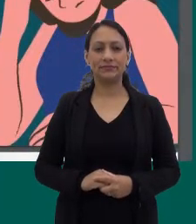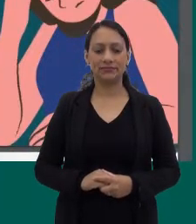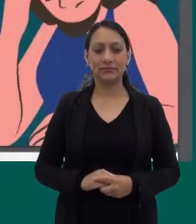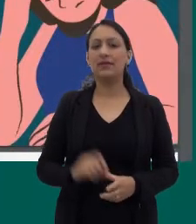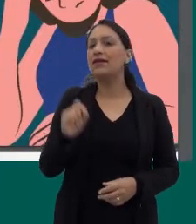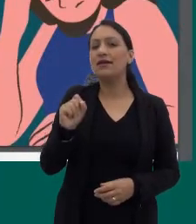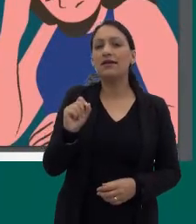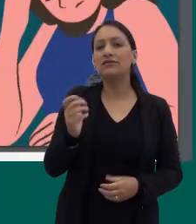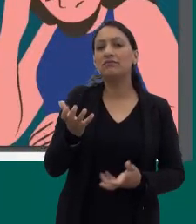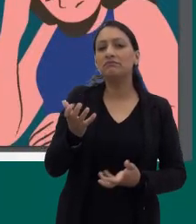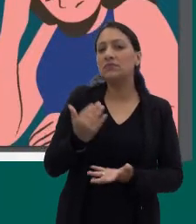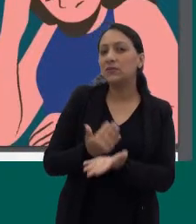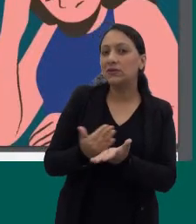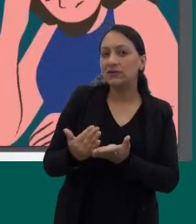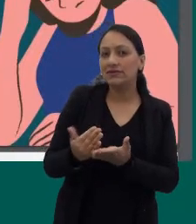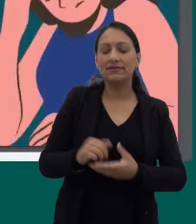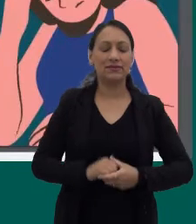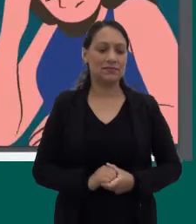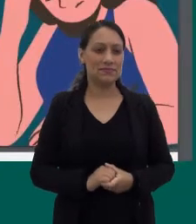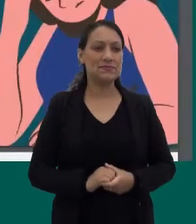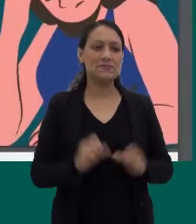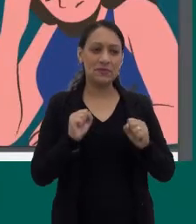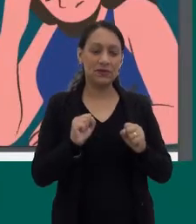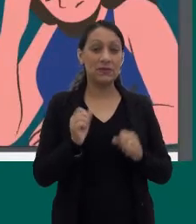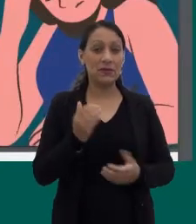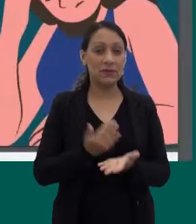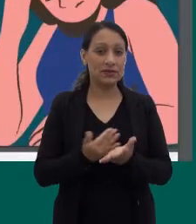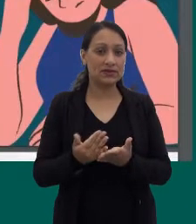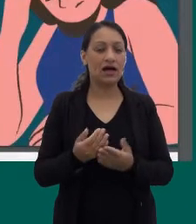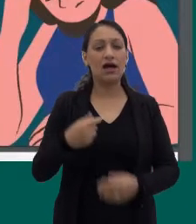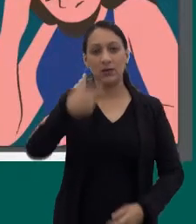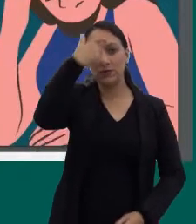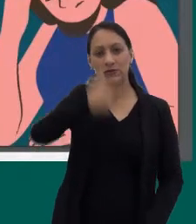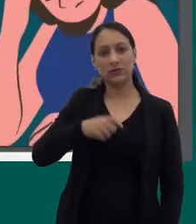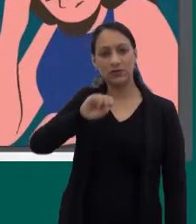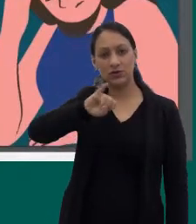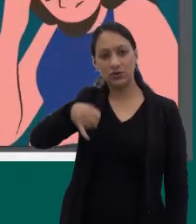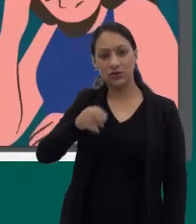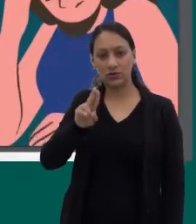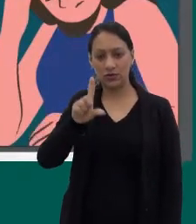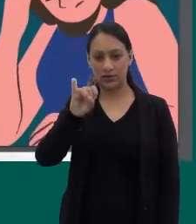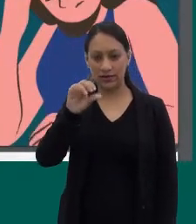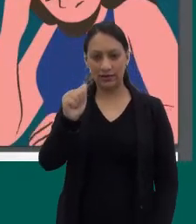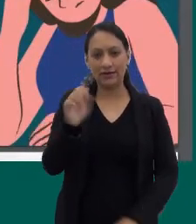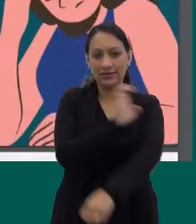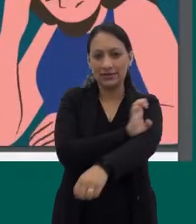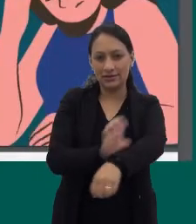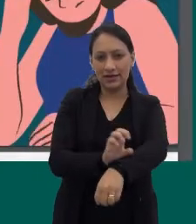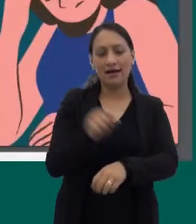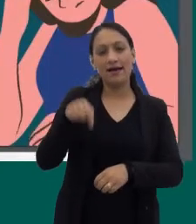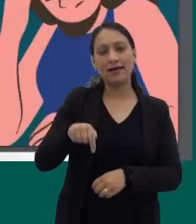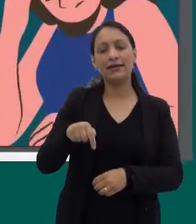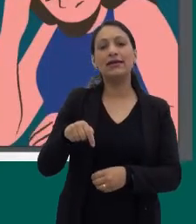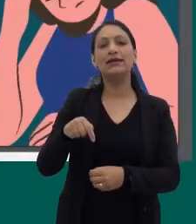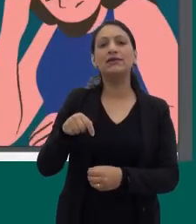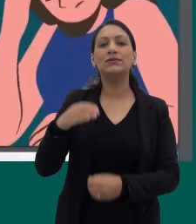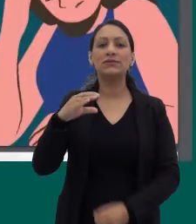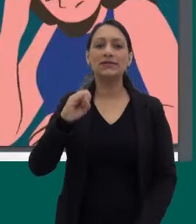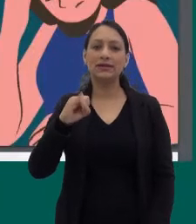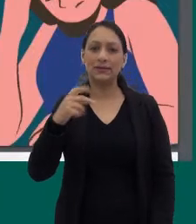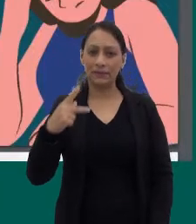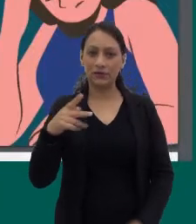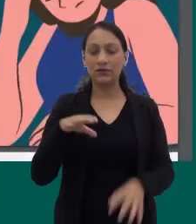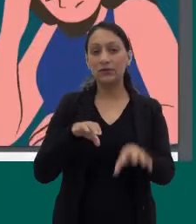Quem quer começar? Posso começar? Eu sou a Júlia, estagiária aqui no CIP, graduanda de